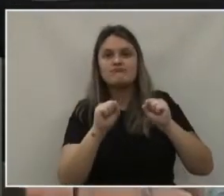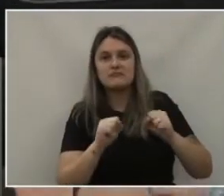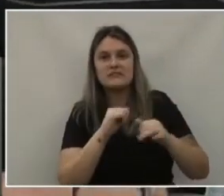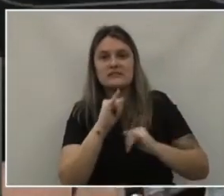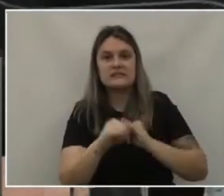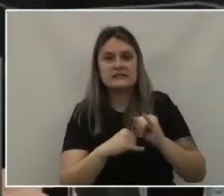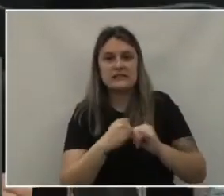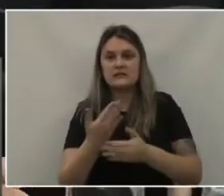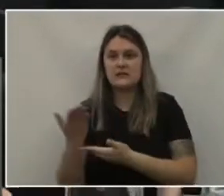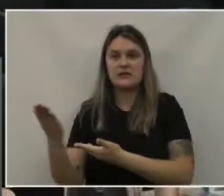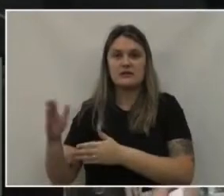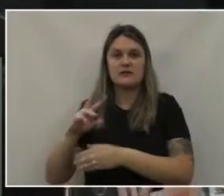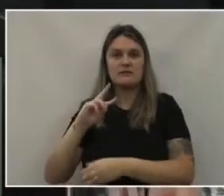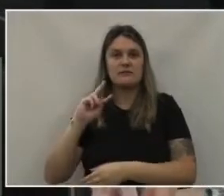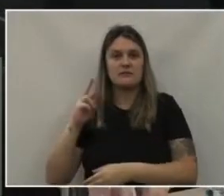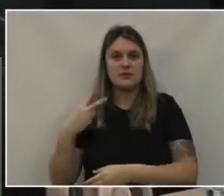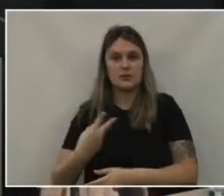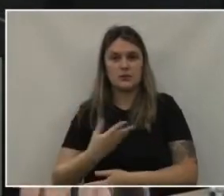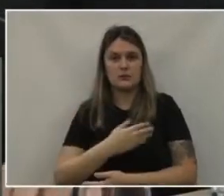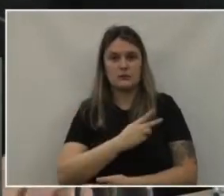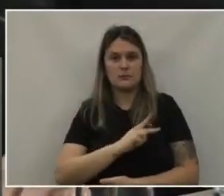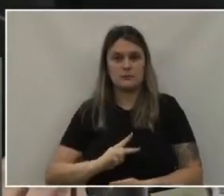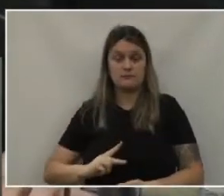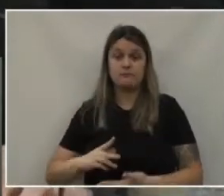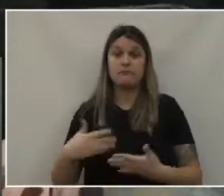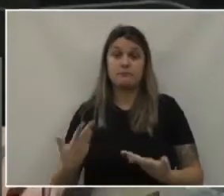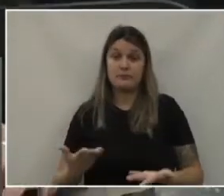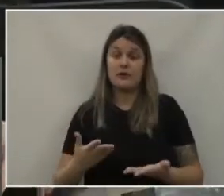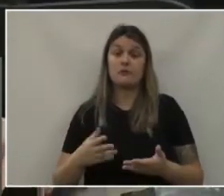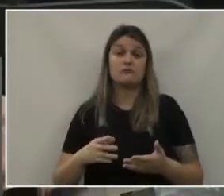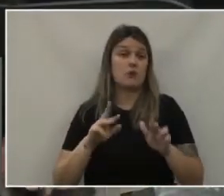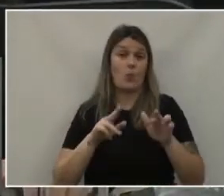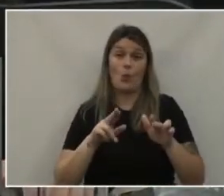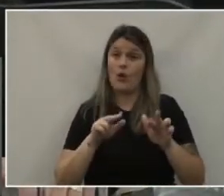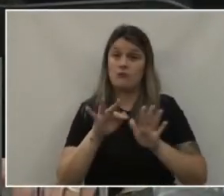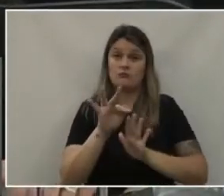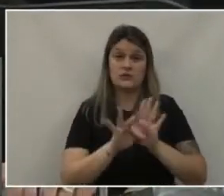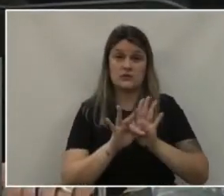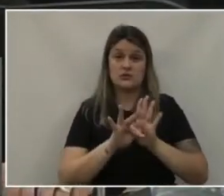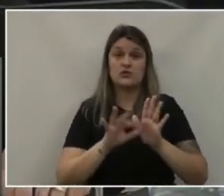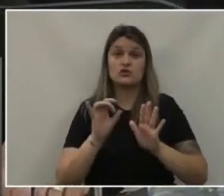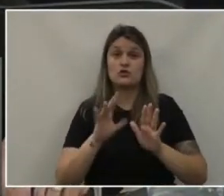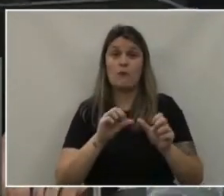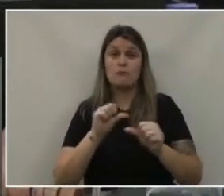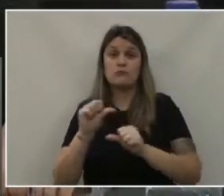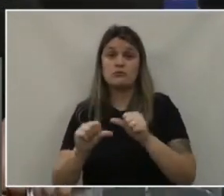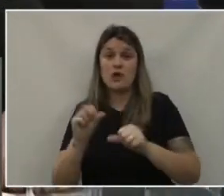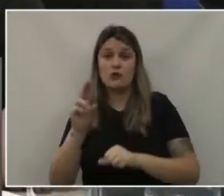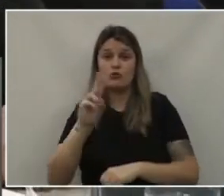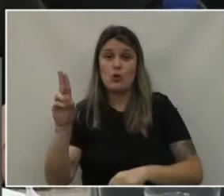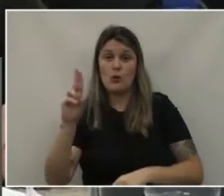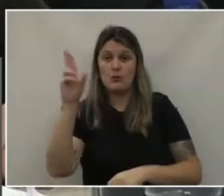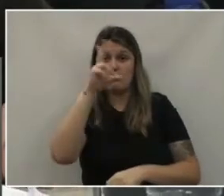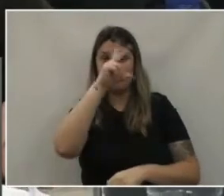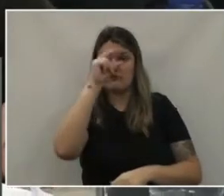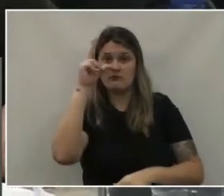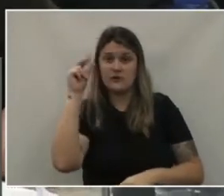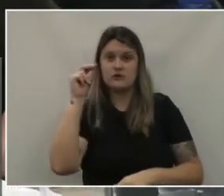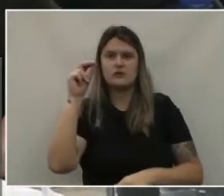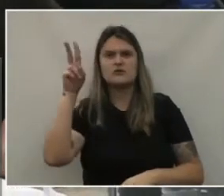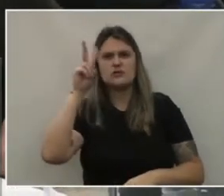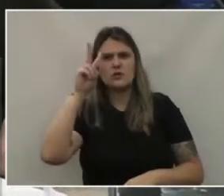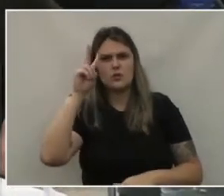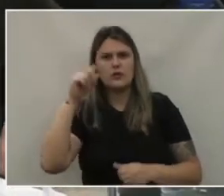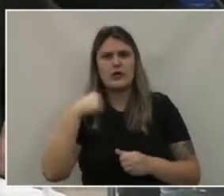diretora. Se perceber, é quase o mesmo texto, a gente só muda o prefeito. Segunda-feira